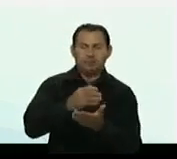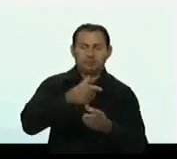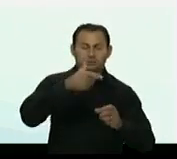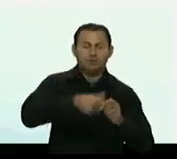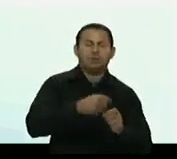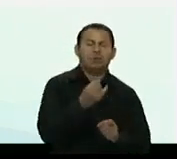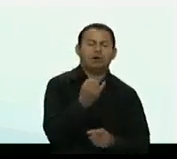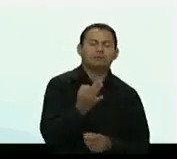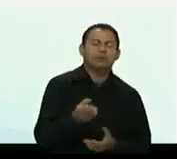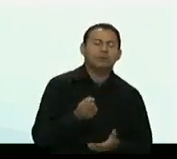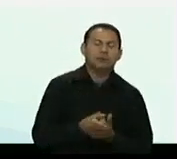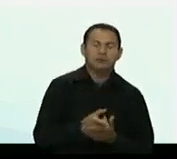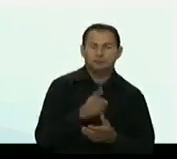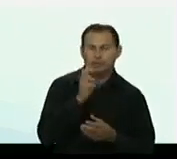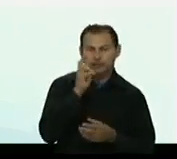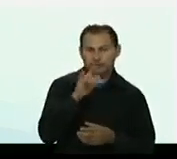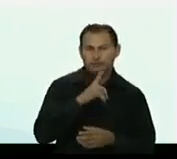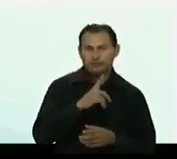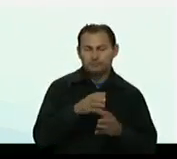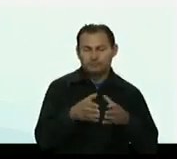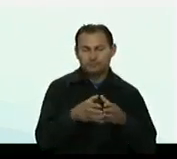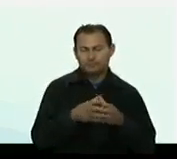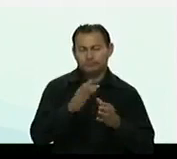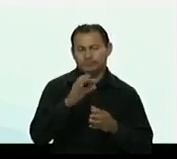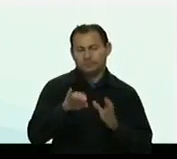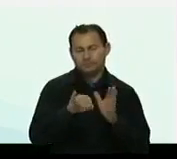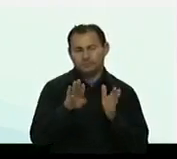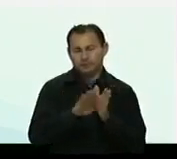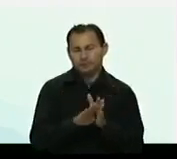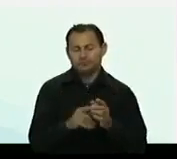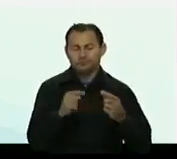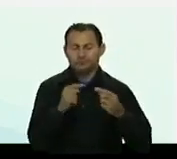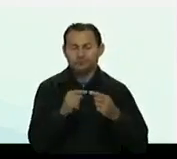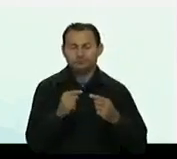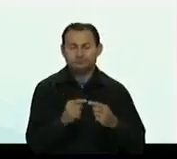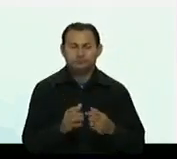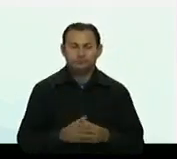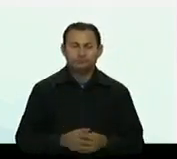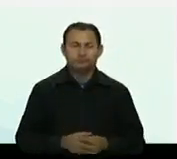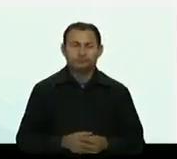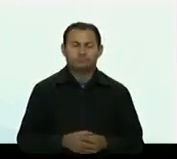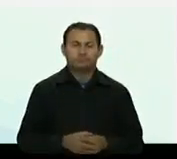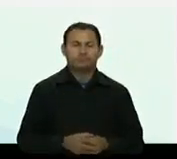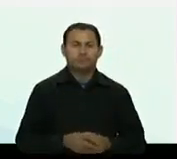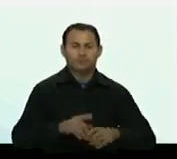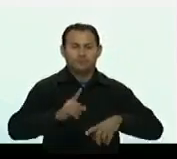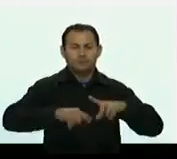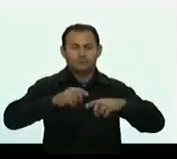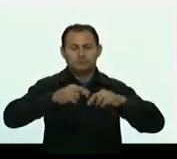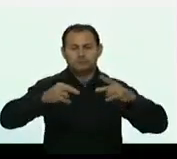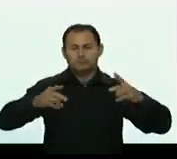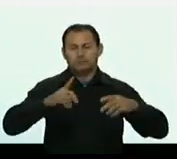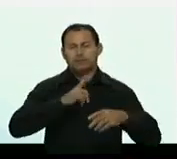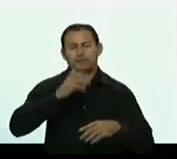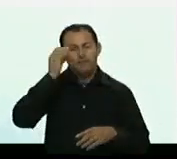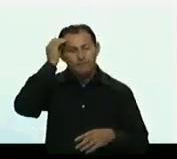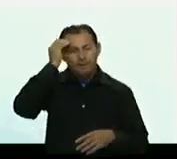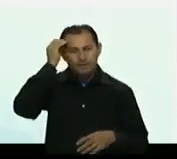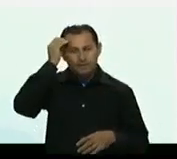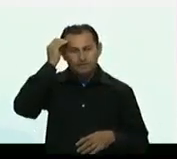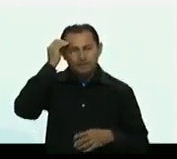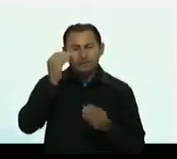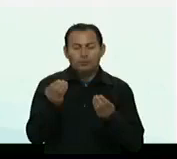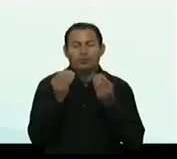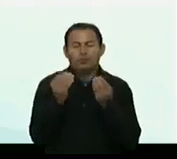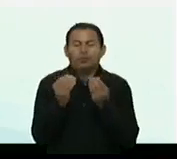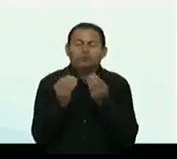pagar? Então, aqui vai estar o nosso conjunto de chegada, o nosso correspondente. Nesses elementos, nós temos que pensar